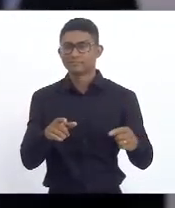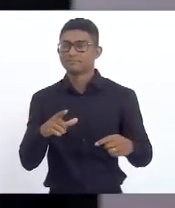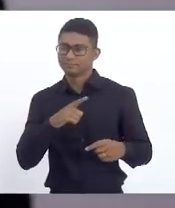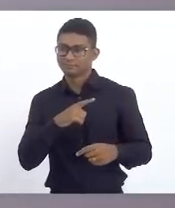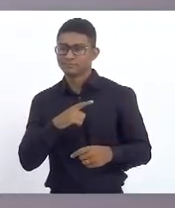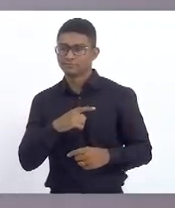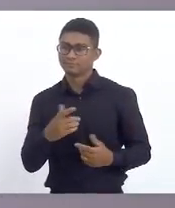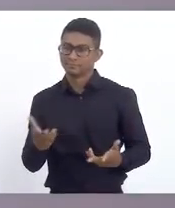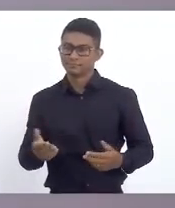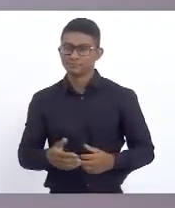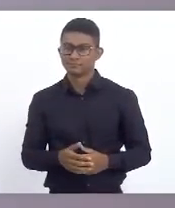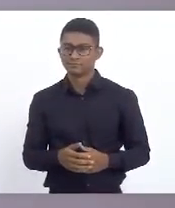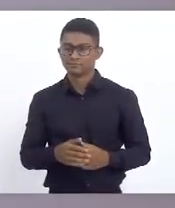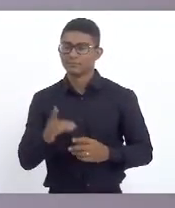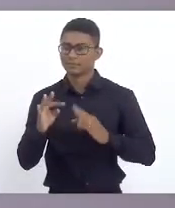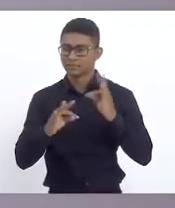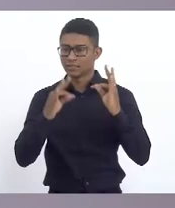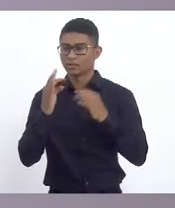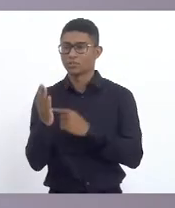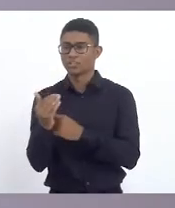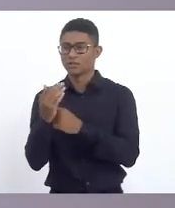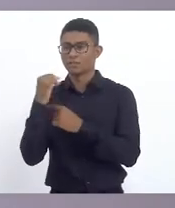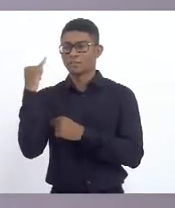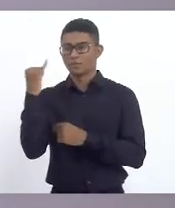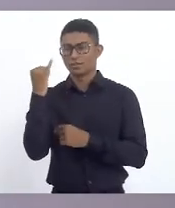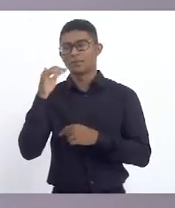A tecnologia é importante, mas sempre dá problema.